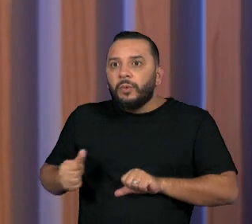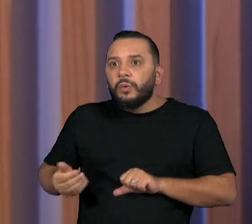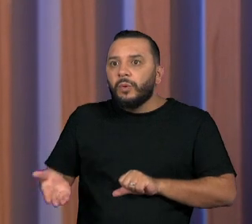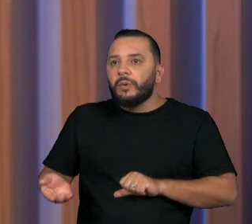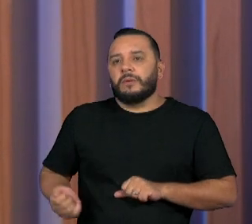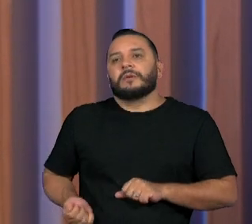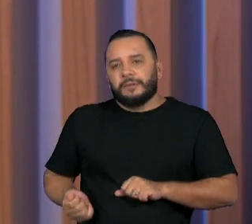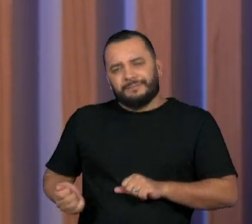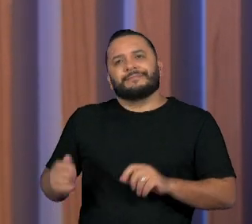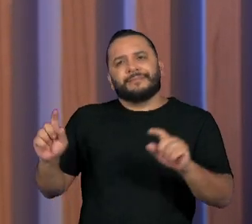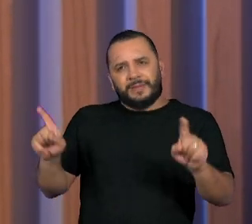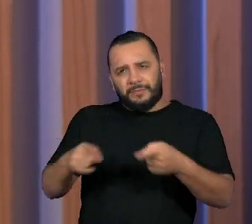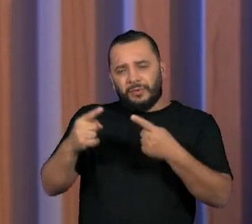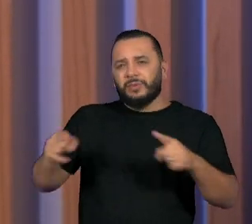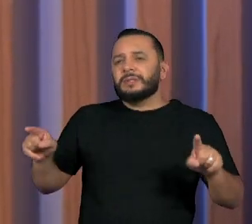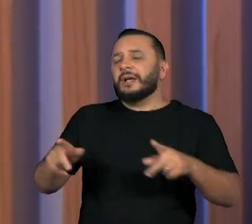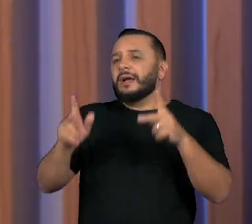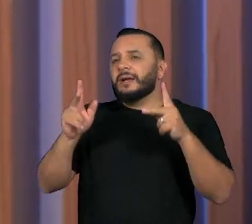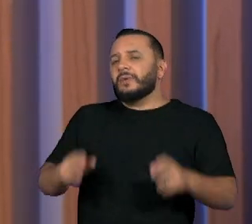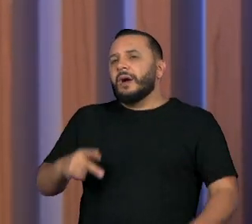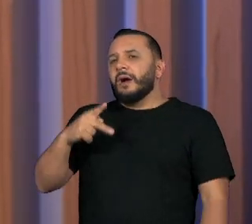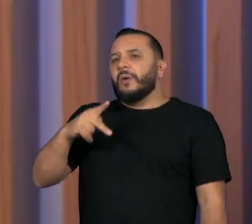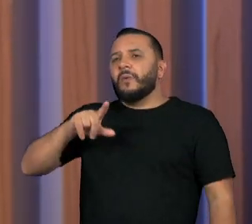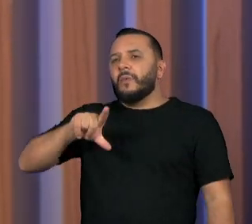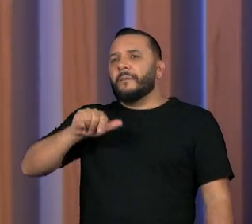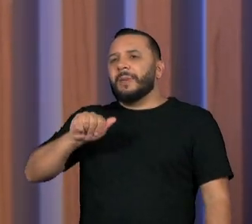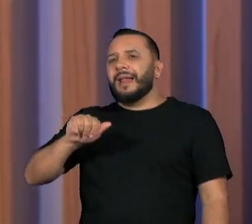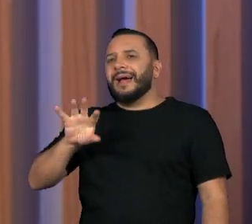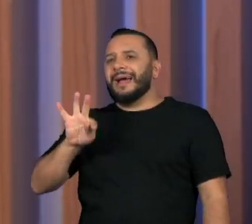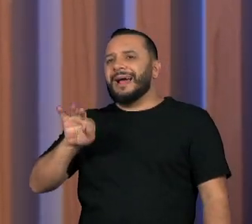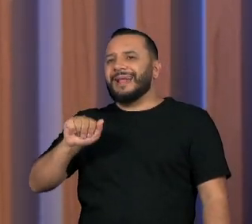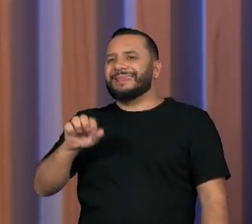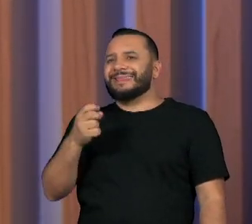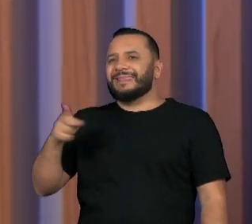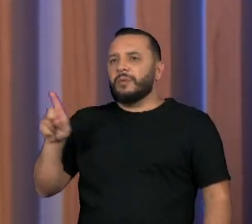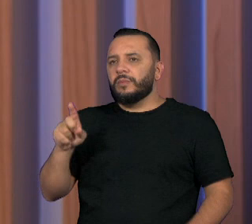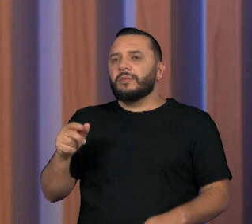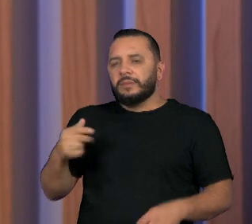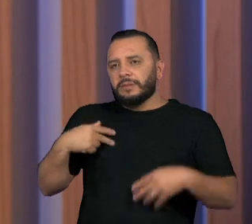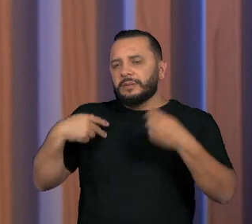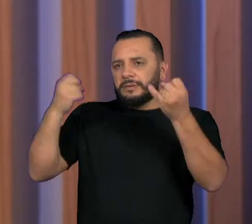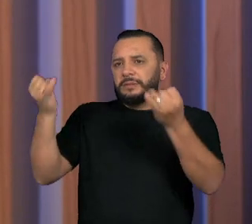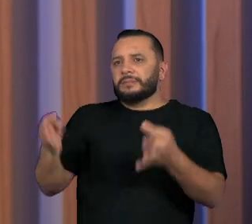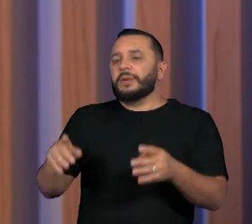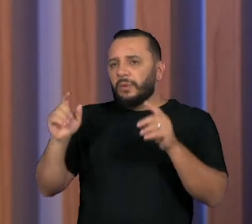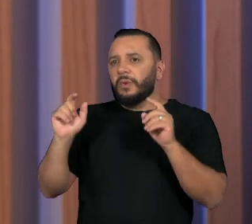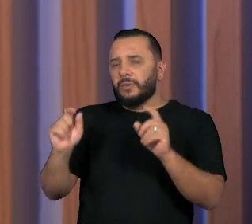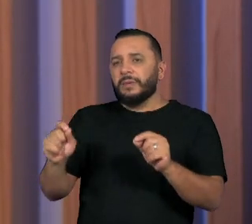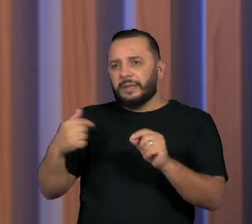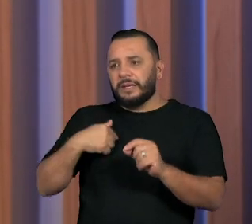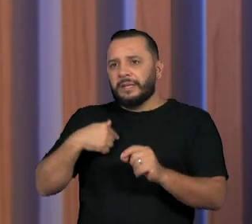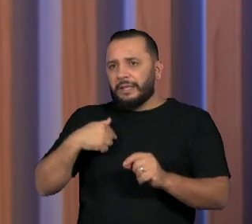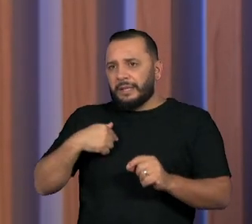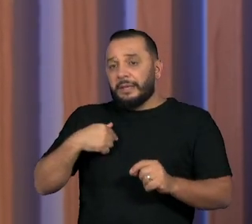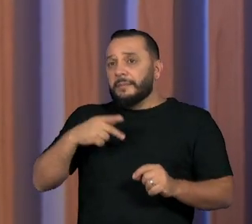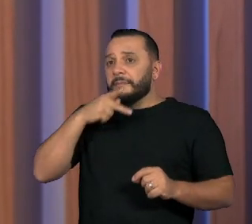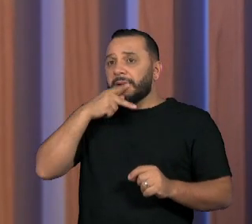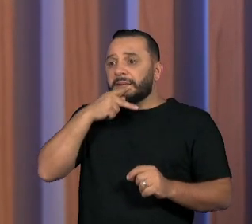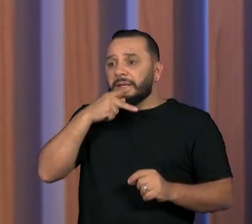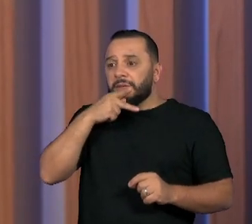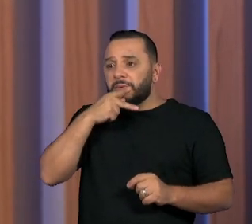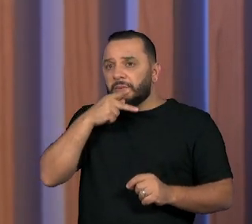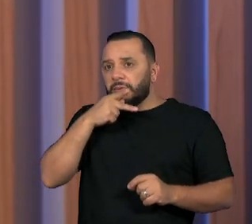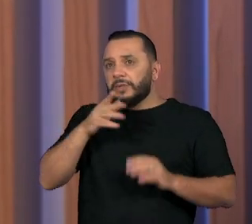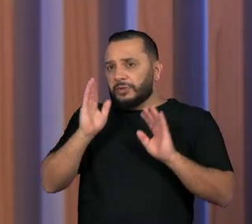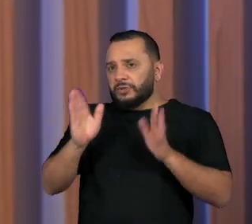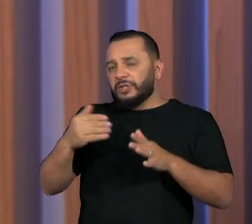como Platão disse certa vez, que uma sociedade precisa atender dois aspectos sociais, que